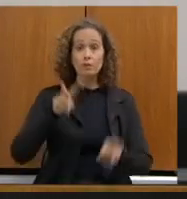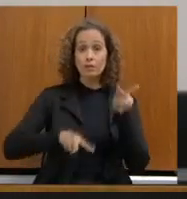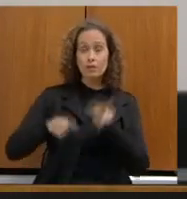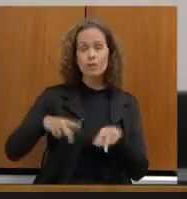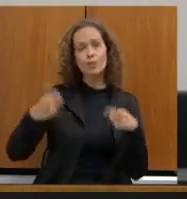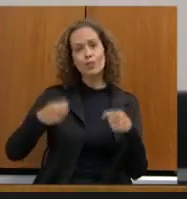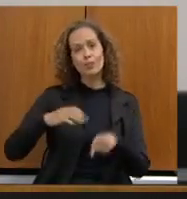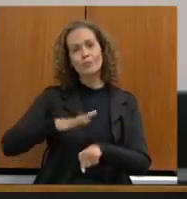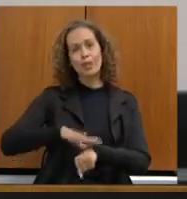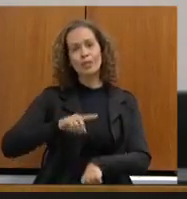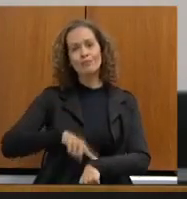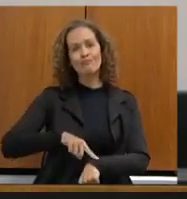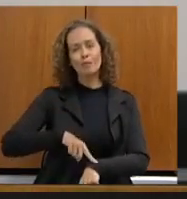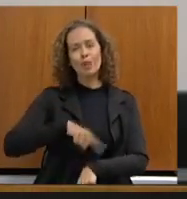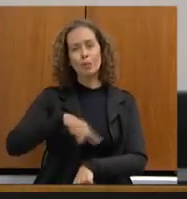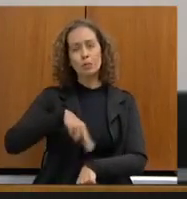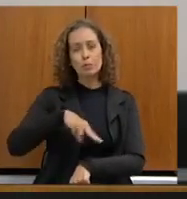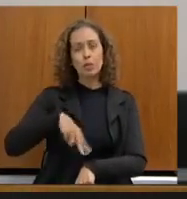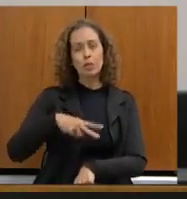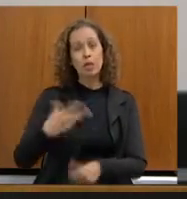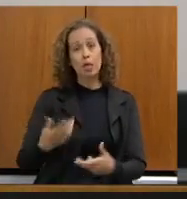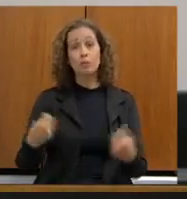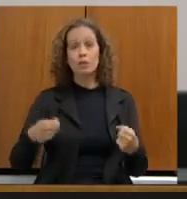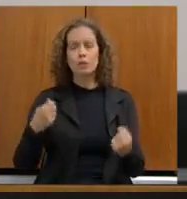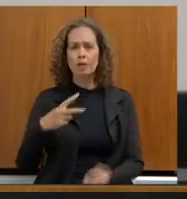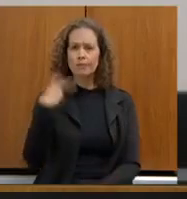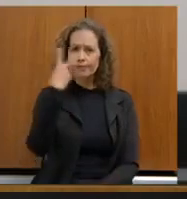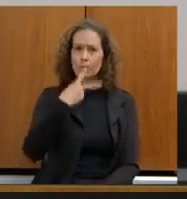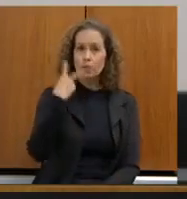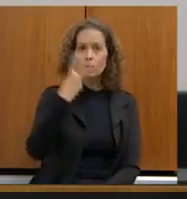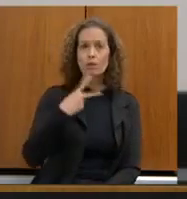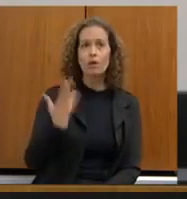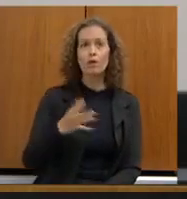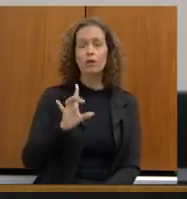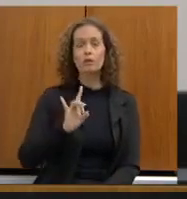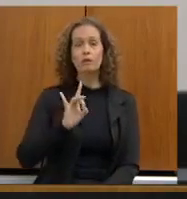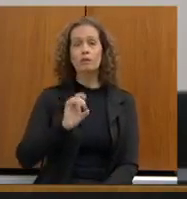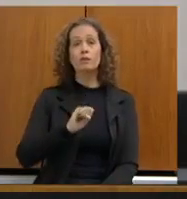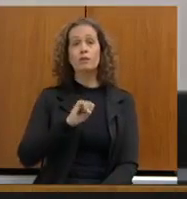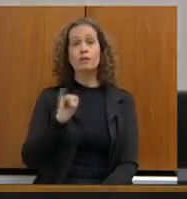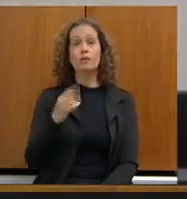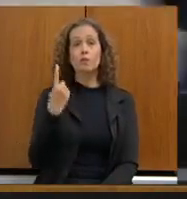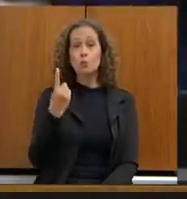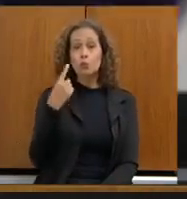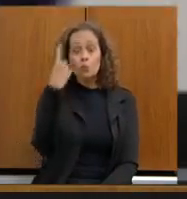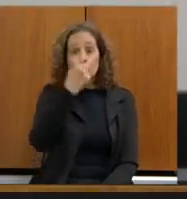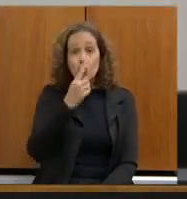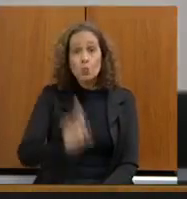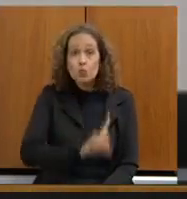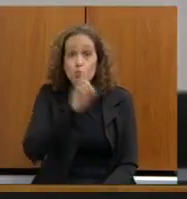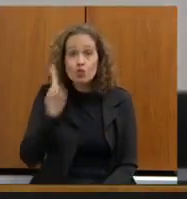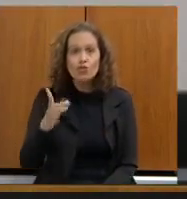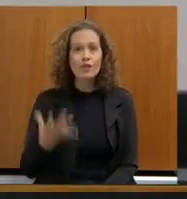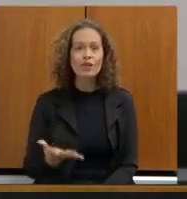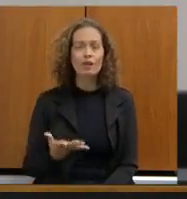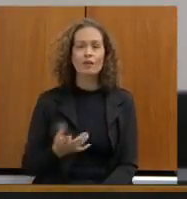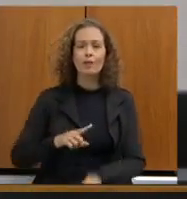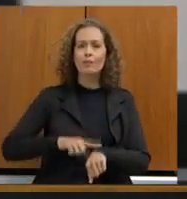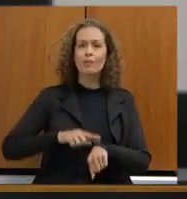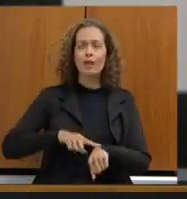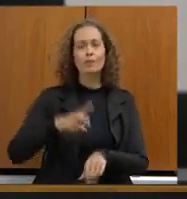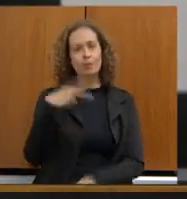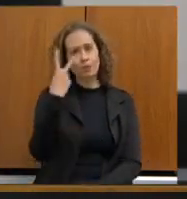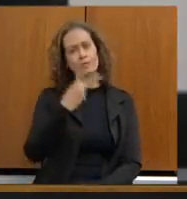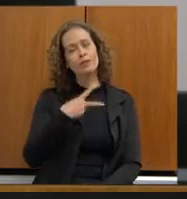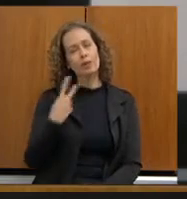tempo nem que seja que horas quando for apenas em um único dia Deputado João Leite porque o tempo é muito muito exigo e o